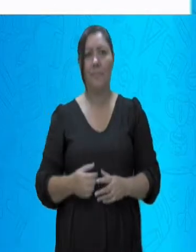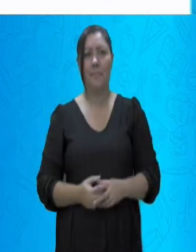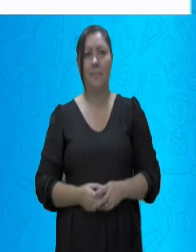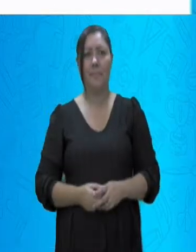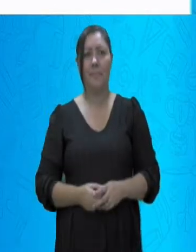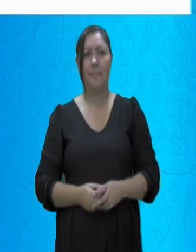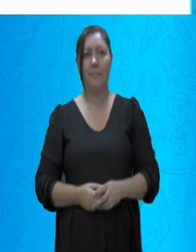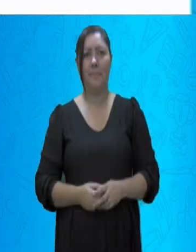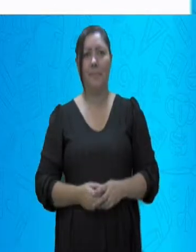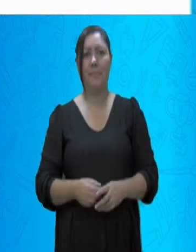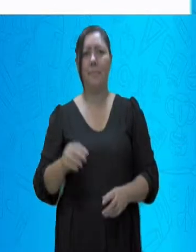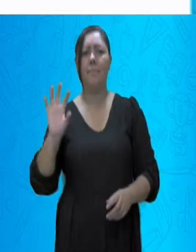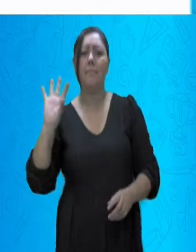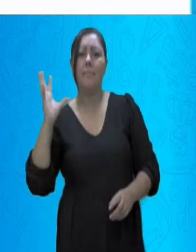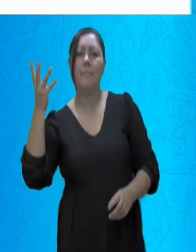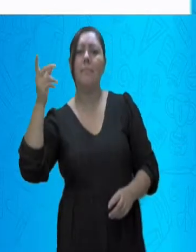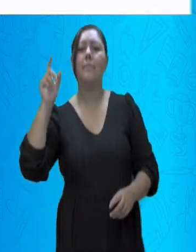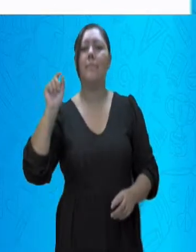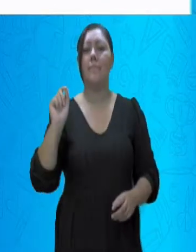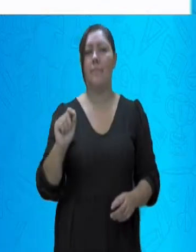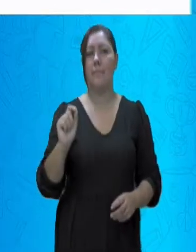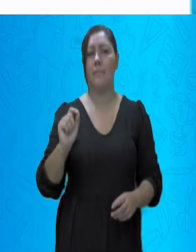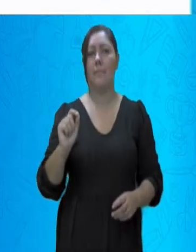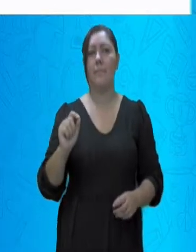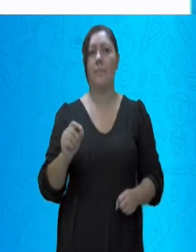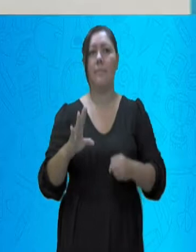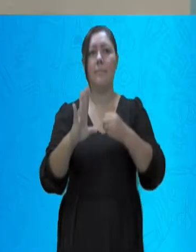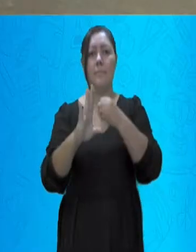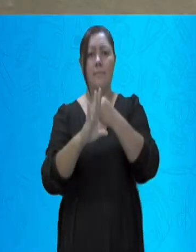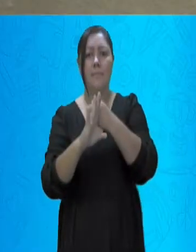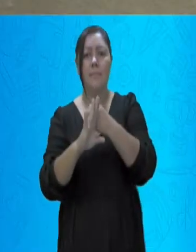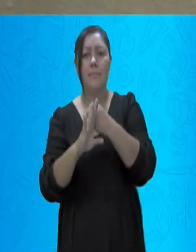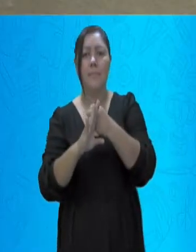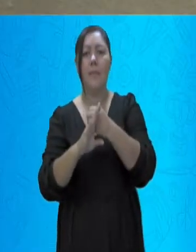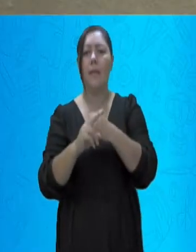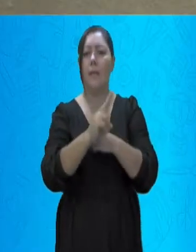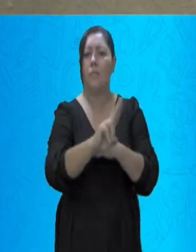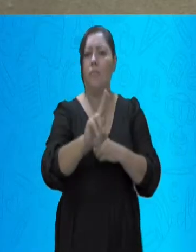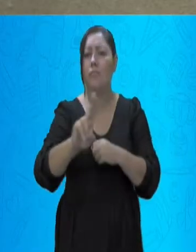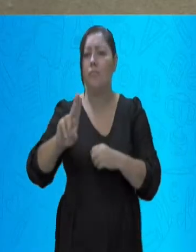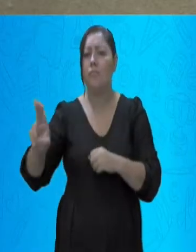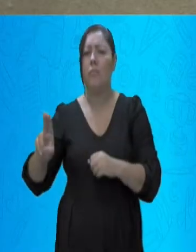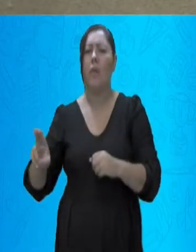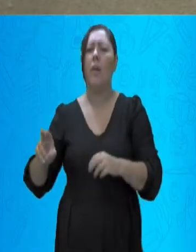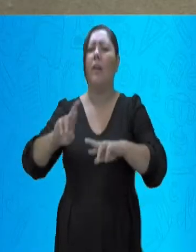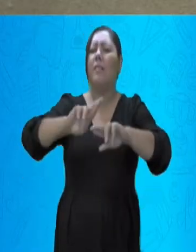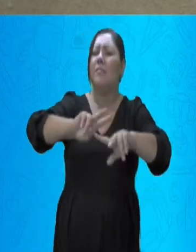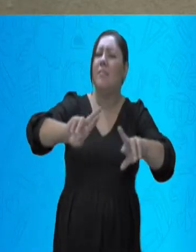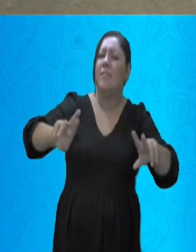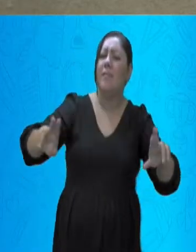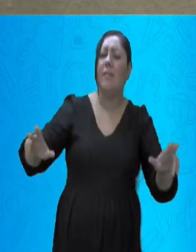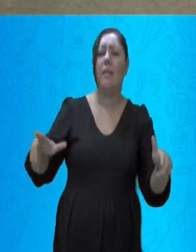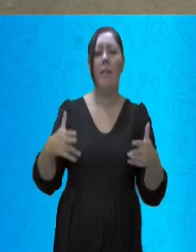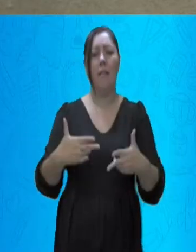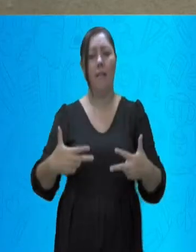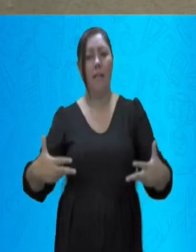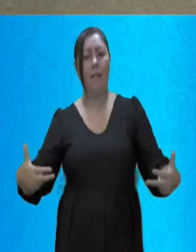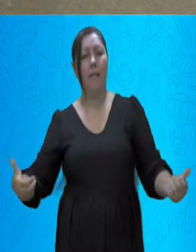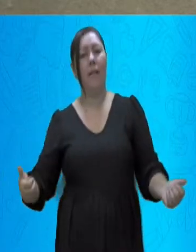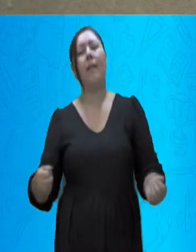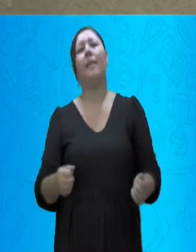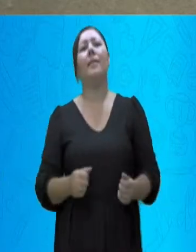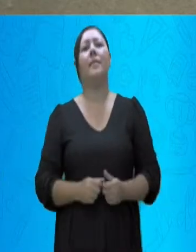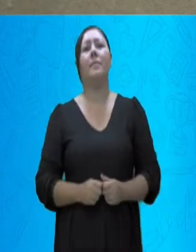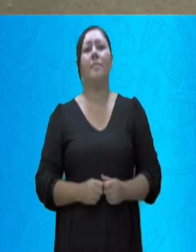que acontece. O substantivo, ele nomeia várias situações, várias coisas, vários sentimentos. Então, a